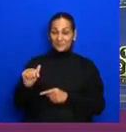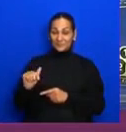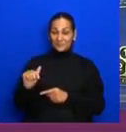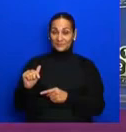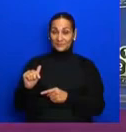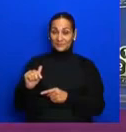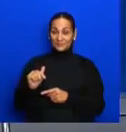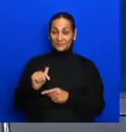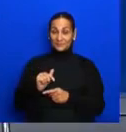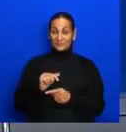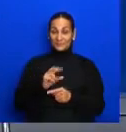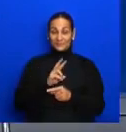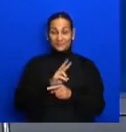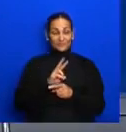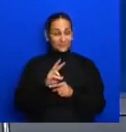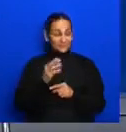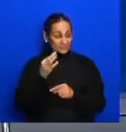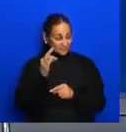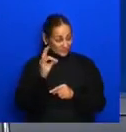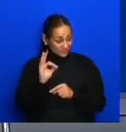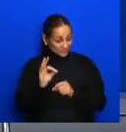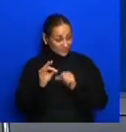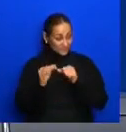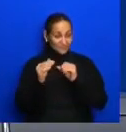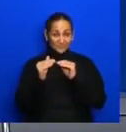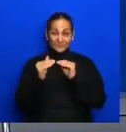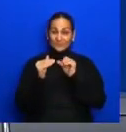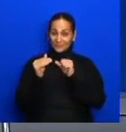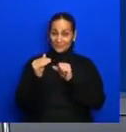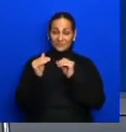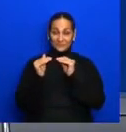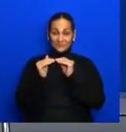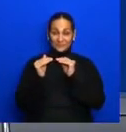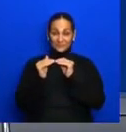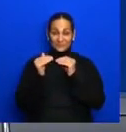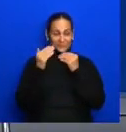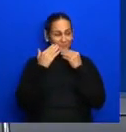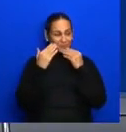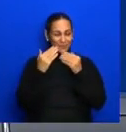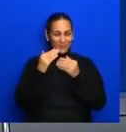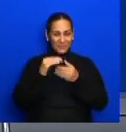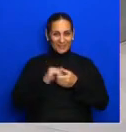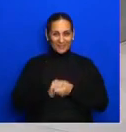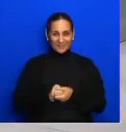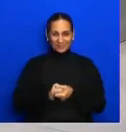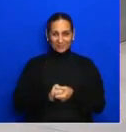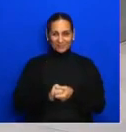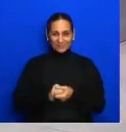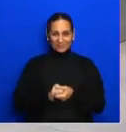e 27. Confirmou, auditoras? Sim, confirmo. Sim, confirmo. Obrigado.